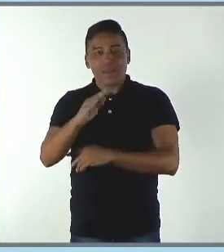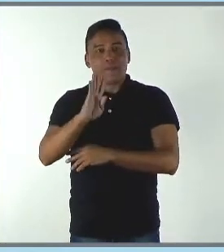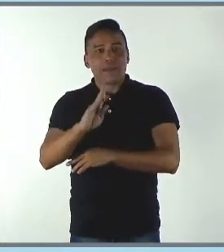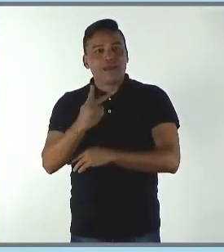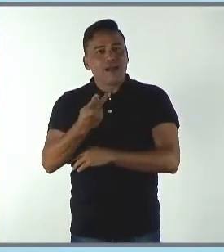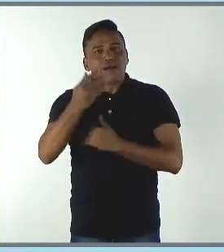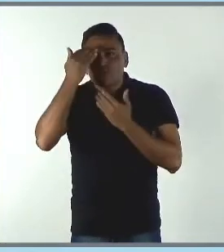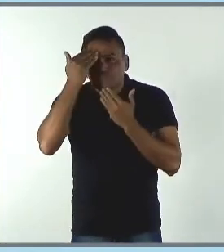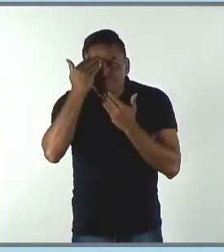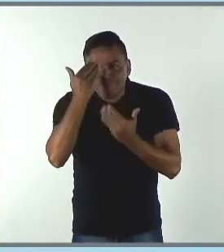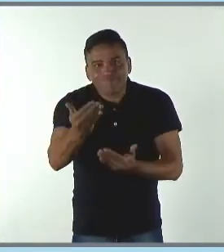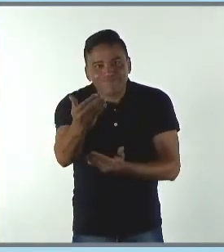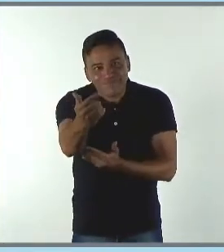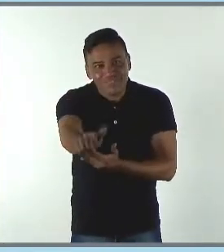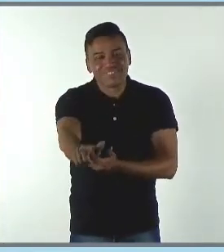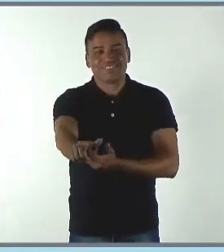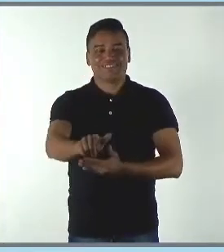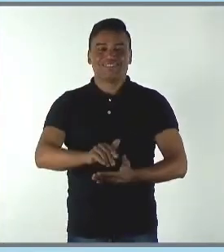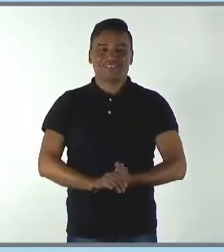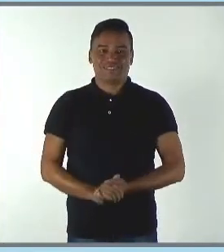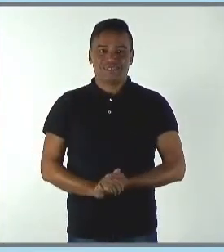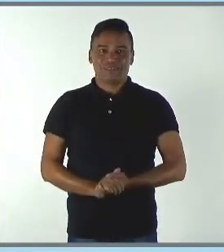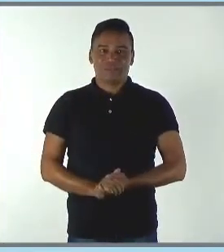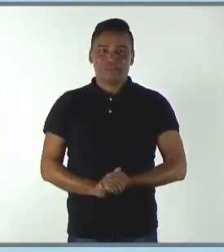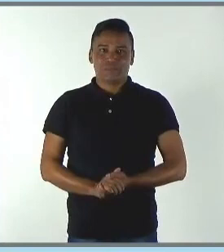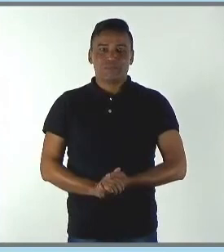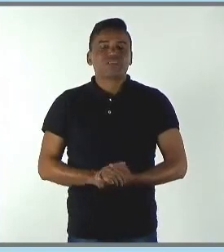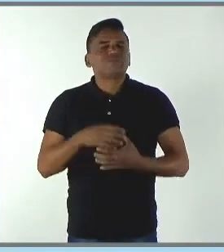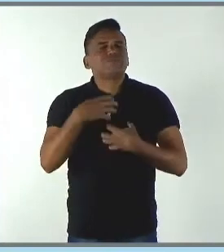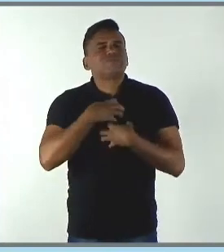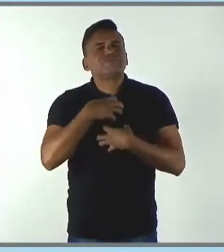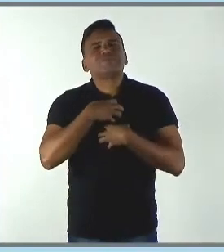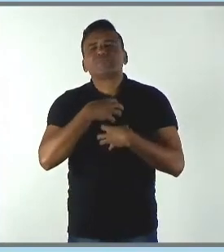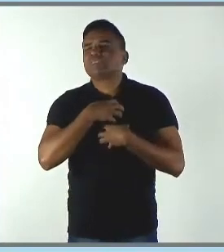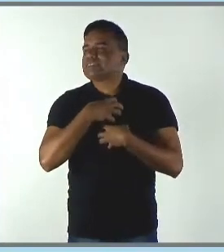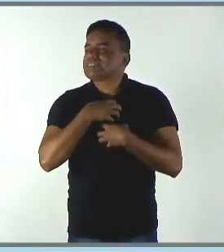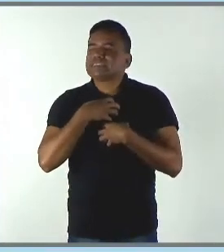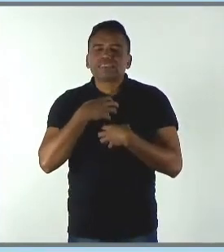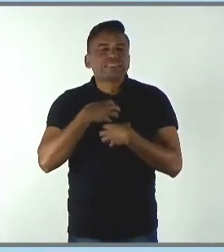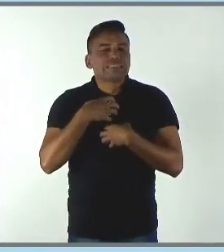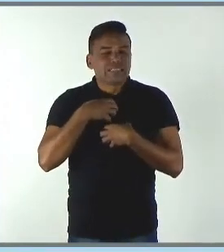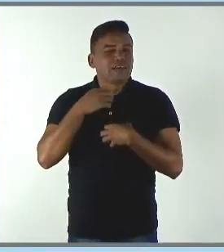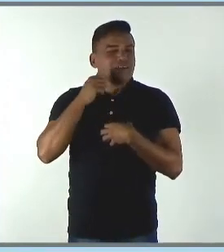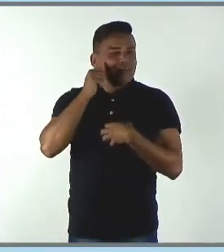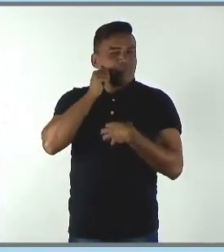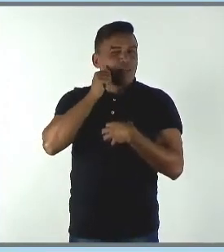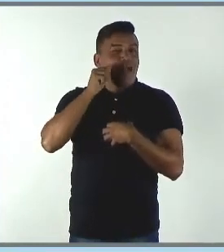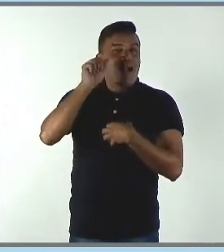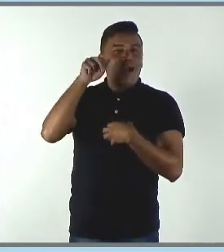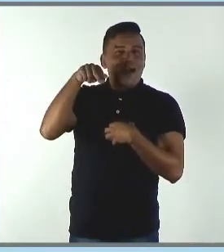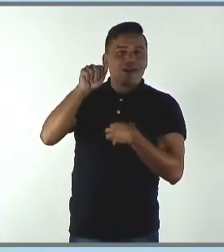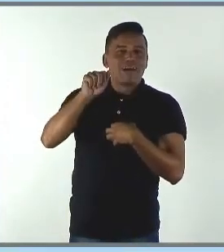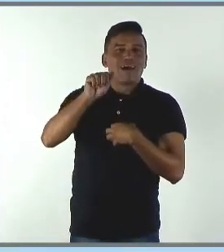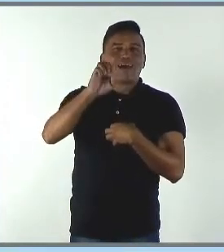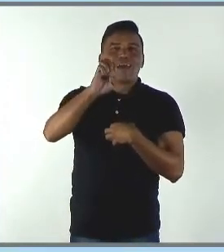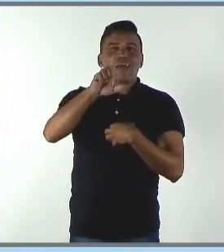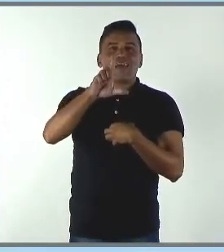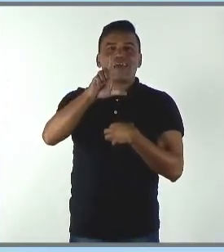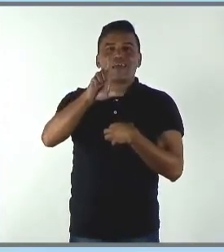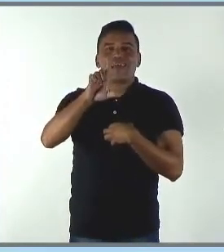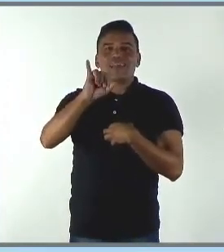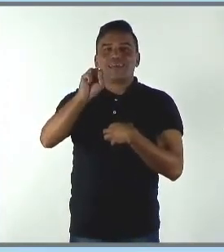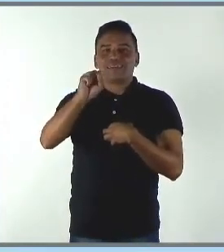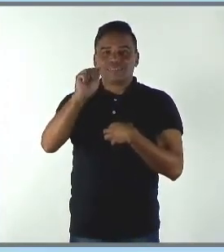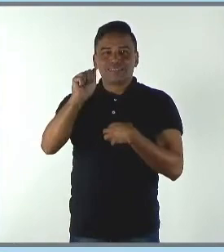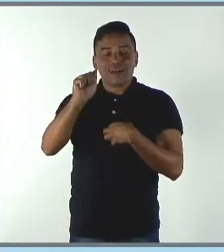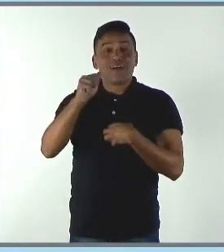vez e sinto-me assim, como a Annelisa falou, com as lágrimas, eu não sei